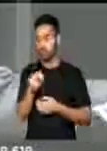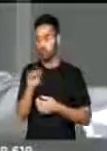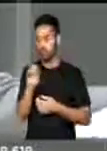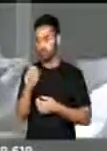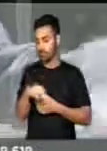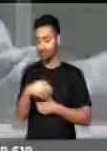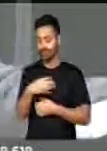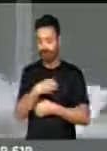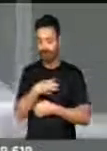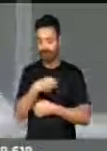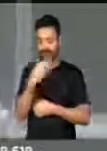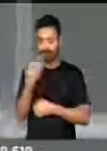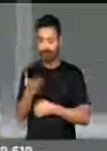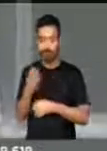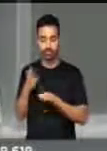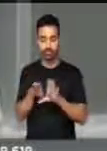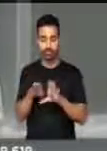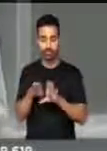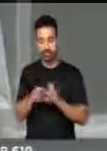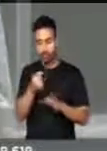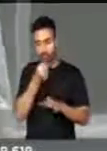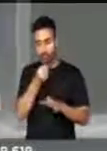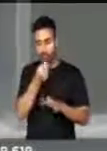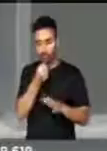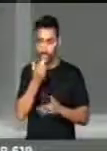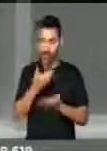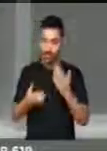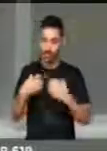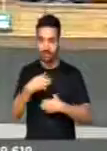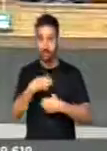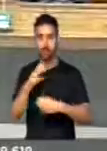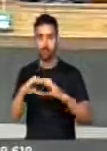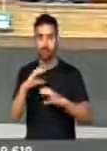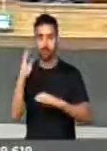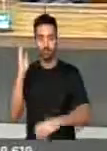família bem grande, a imprensa e a comunicação brasileira. Deferida a divulgação nos meios de comunicação.